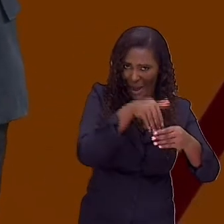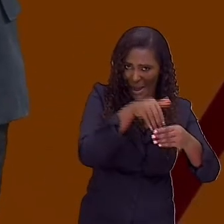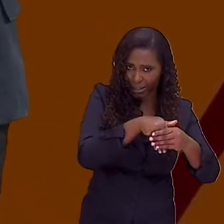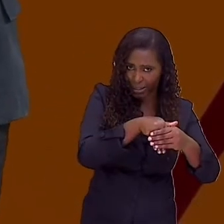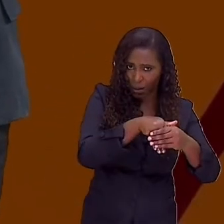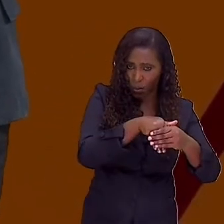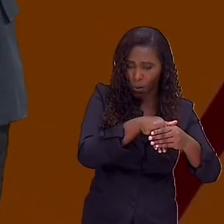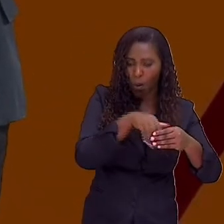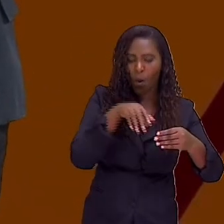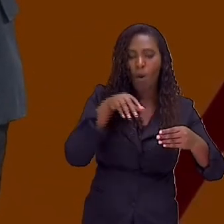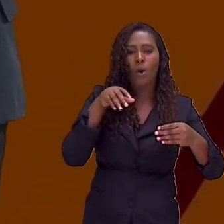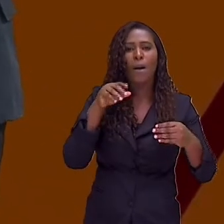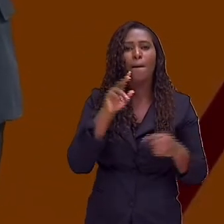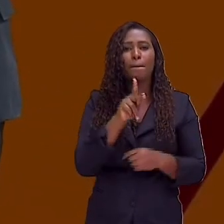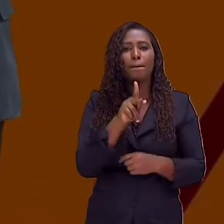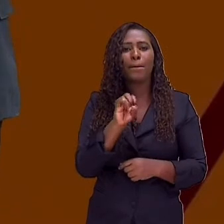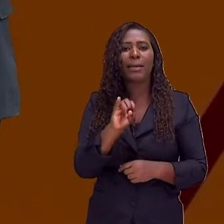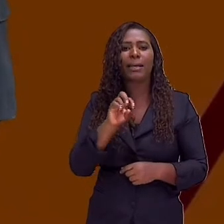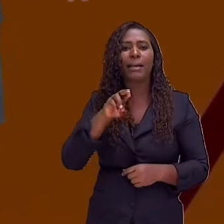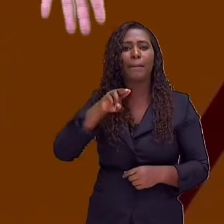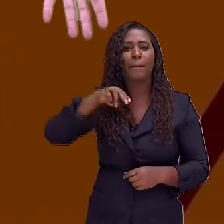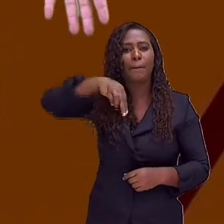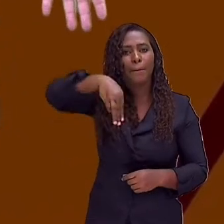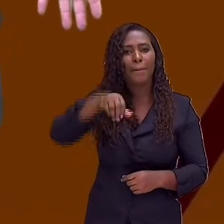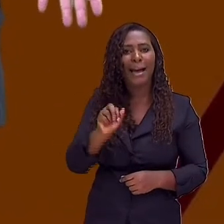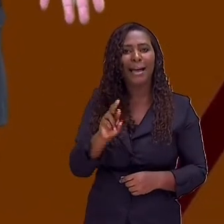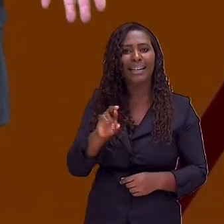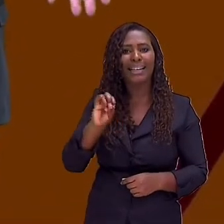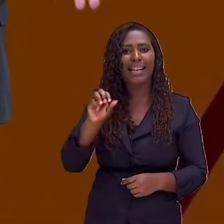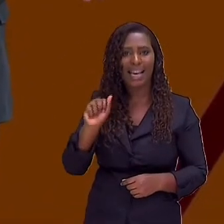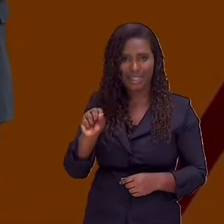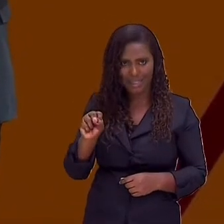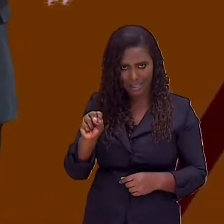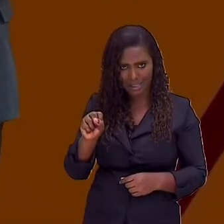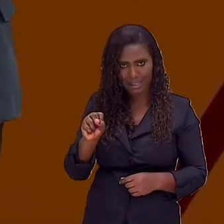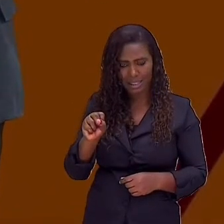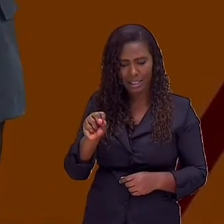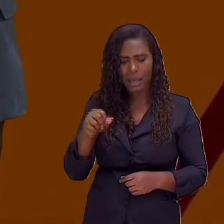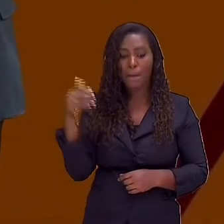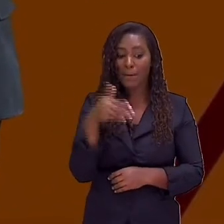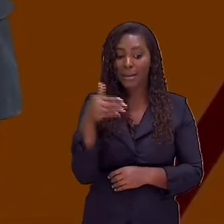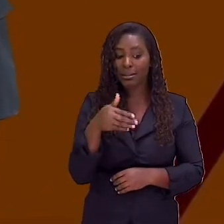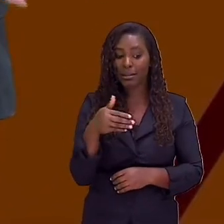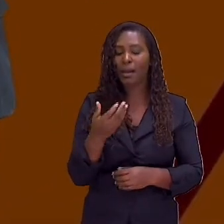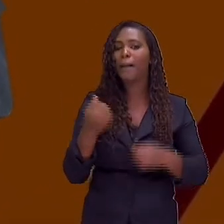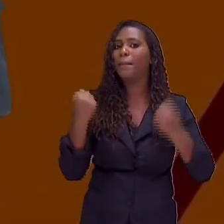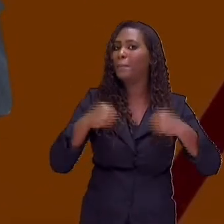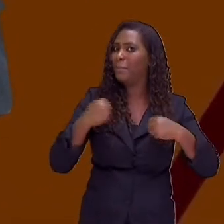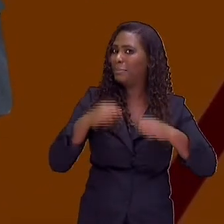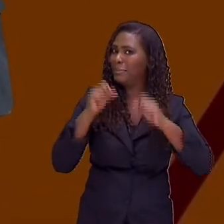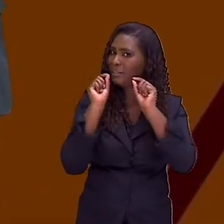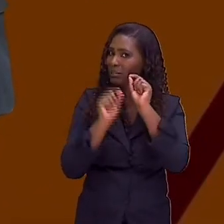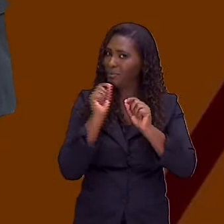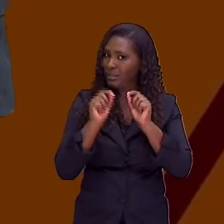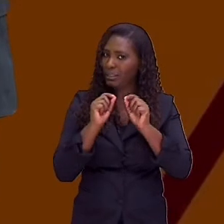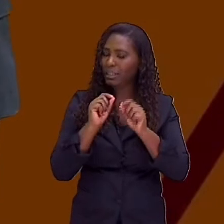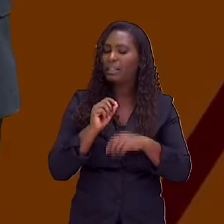para 200 mil réis e excluía os libertos. Por fim, os candidatos a deputados e